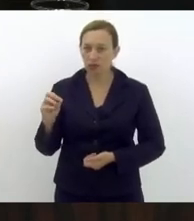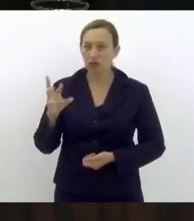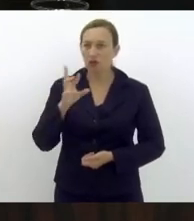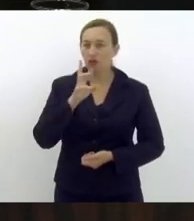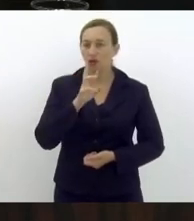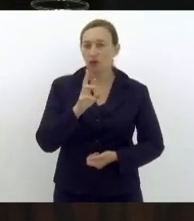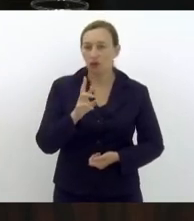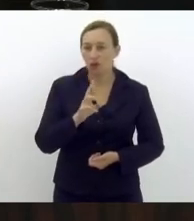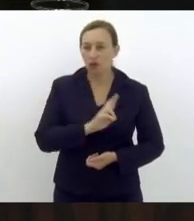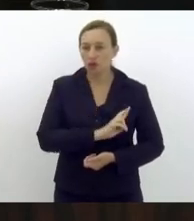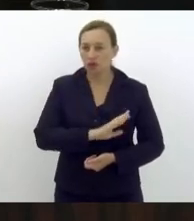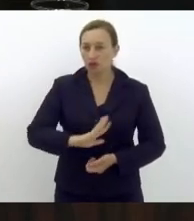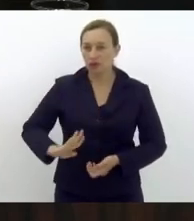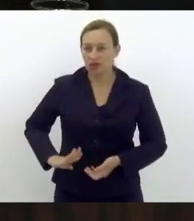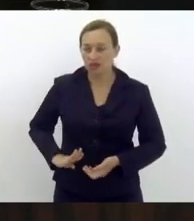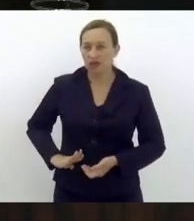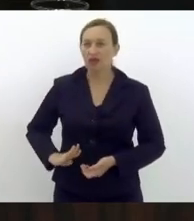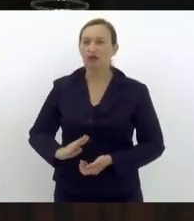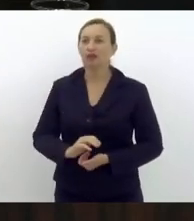Rodrigo Bacelar,